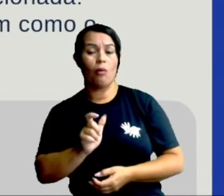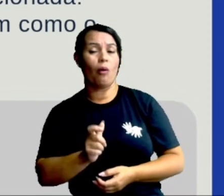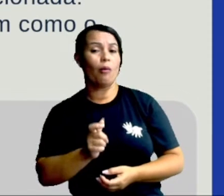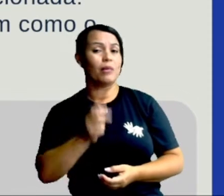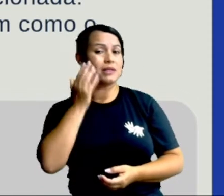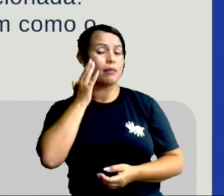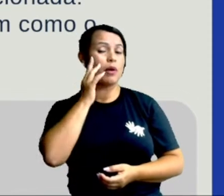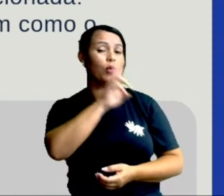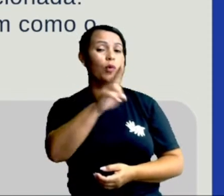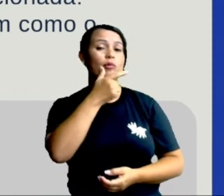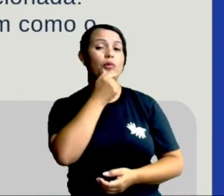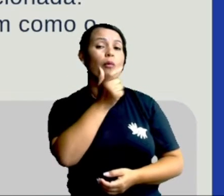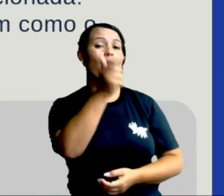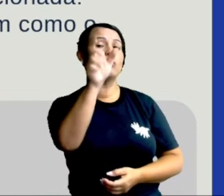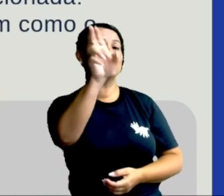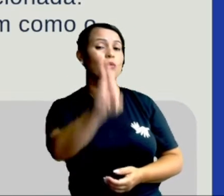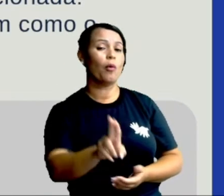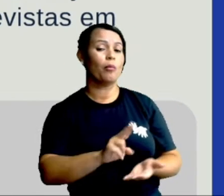chamava Raimundo Flamel.